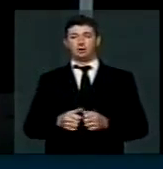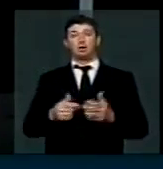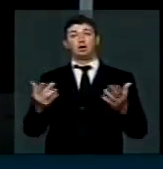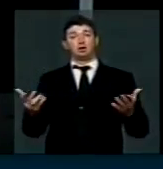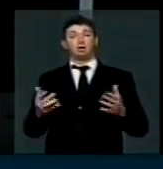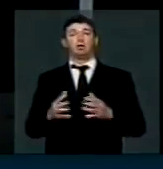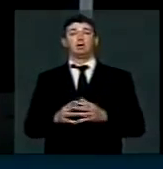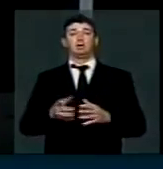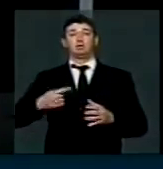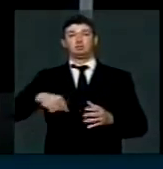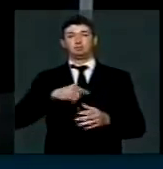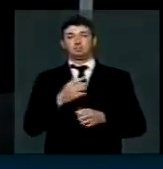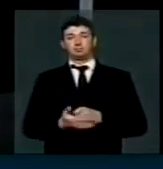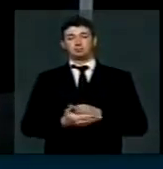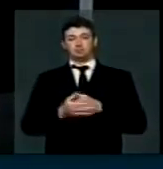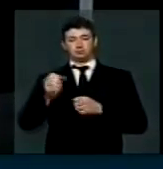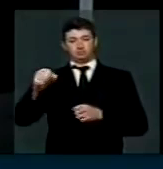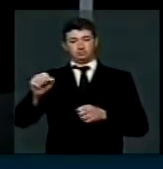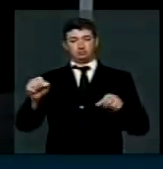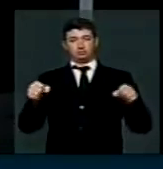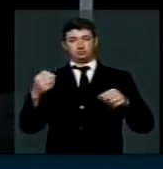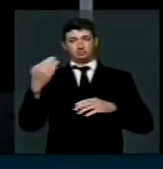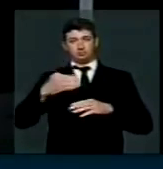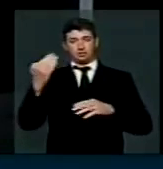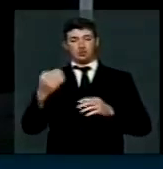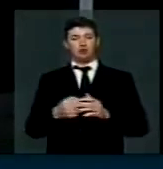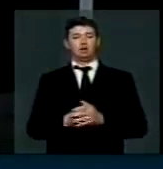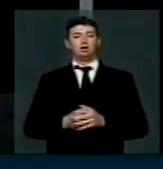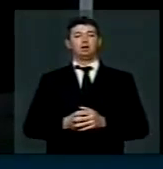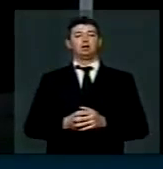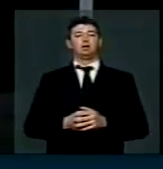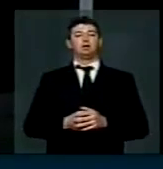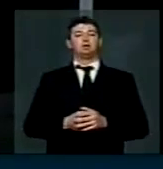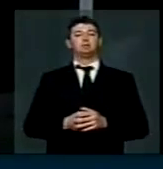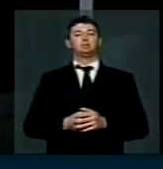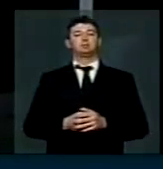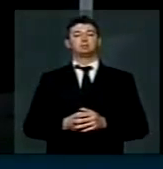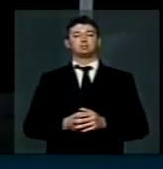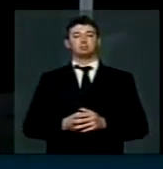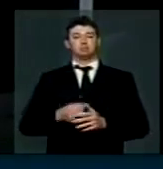Portanto, a nossa solidariedade aos mototaxistas, motofrete e motoboy de todo o nosso país.